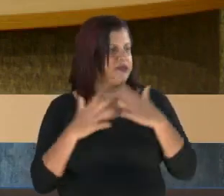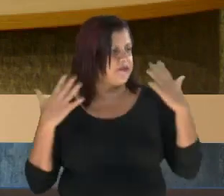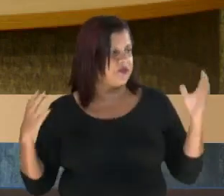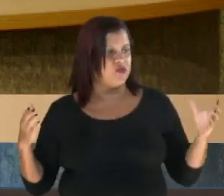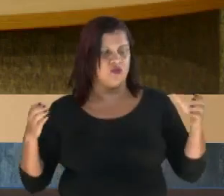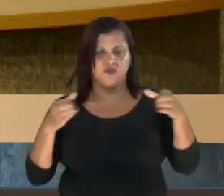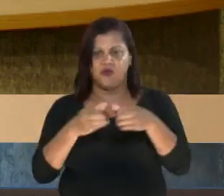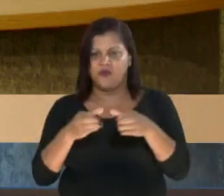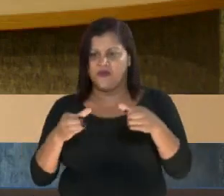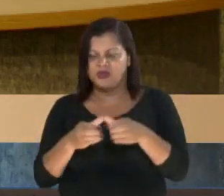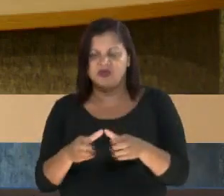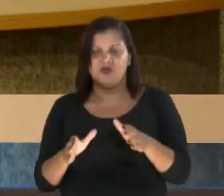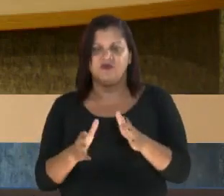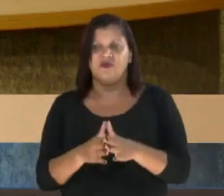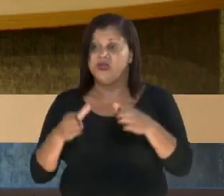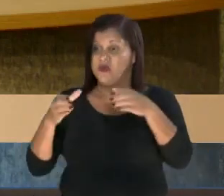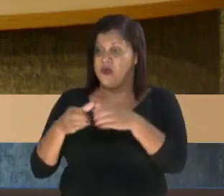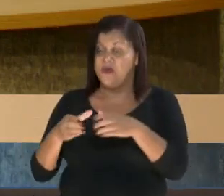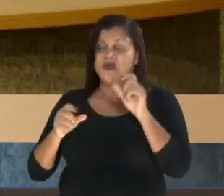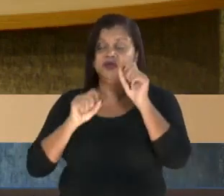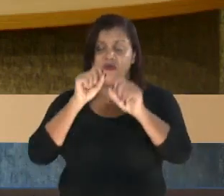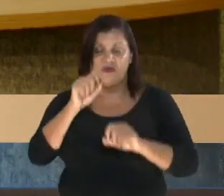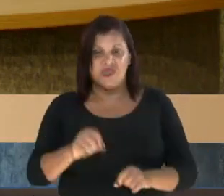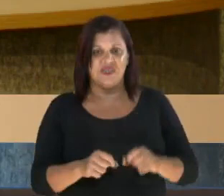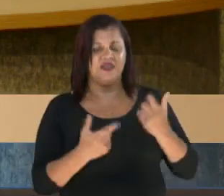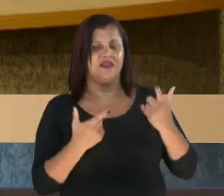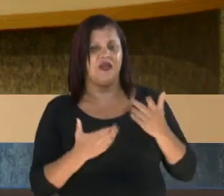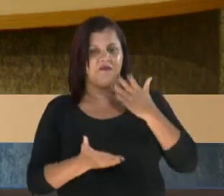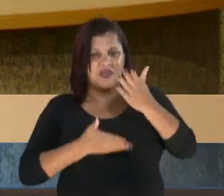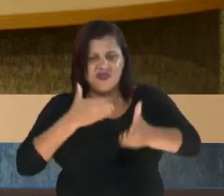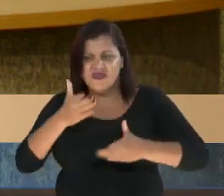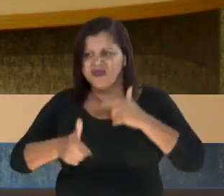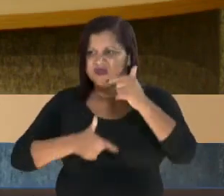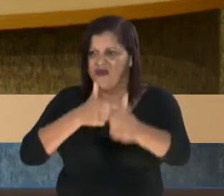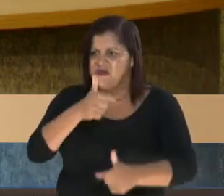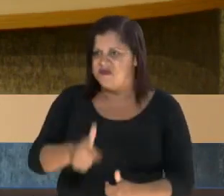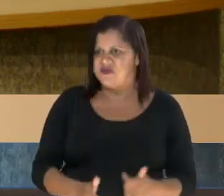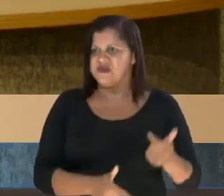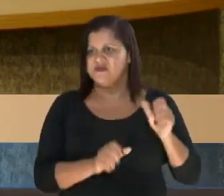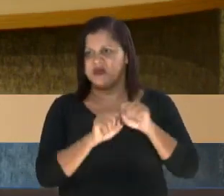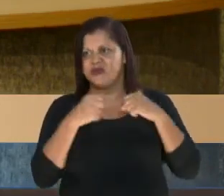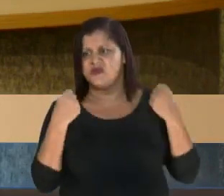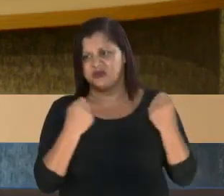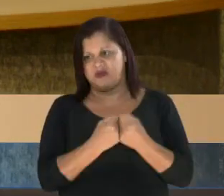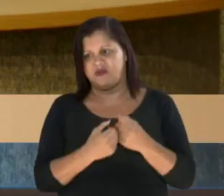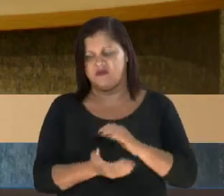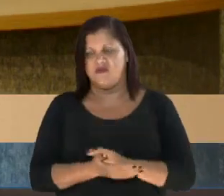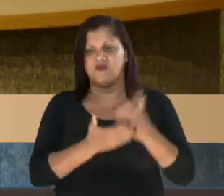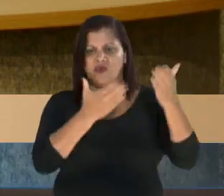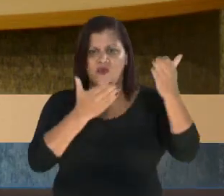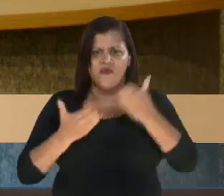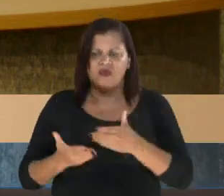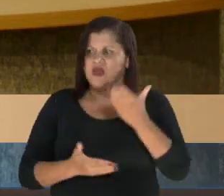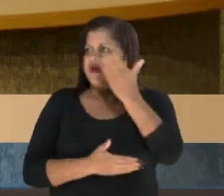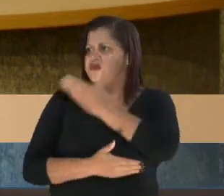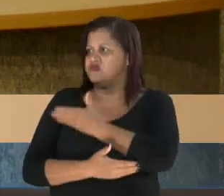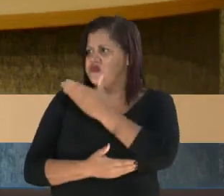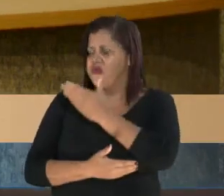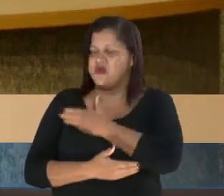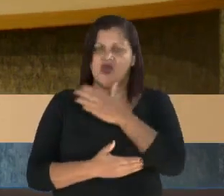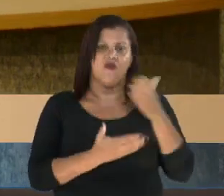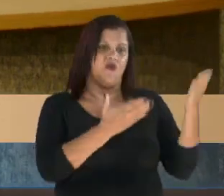Corporação dessa Corporação que tanto presta serviço para nossa sociedade e convidar os colegas